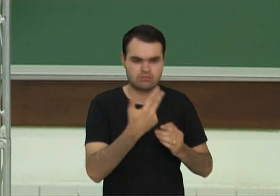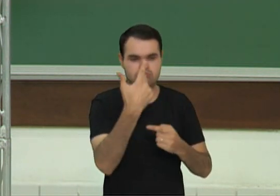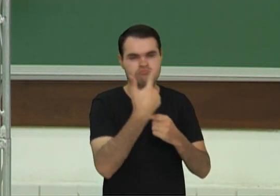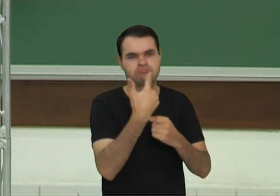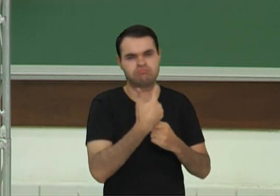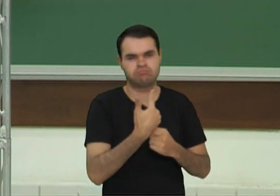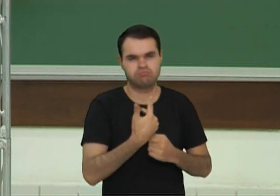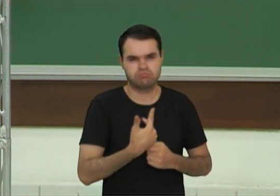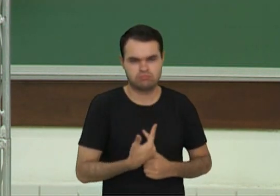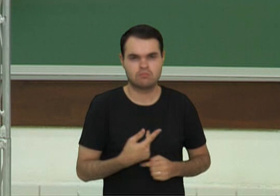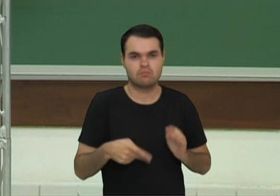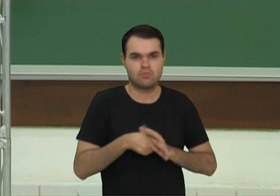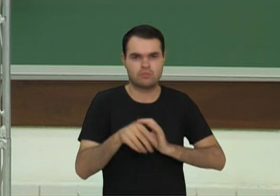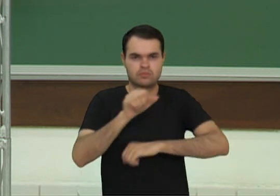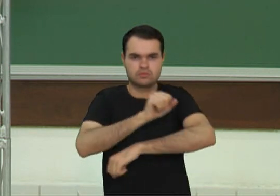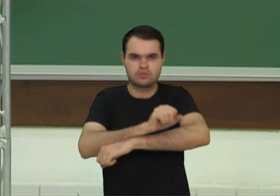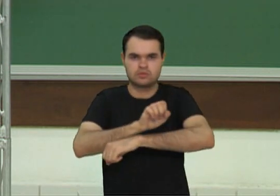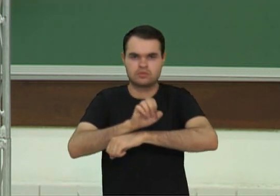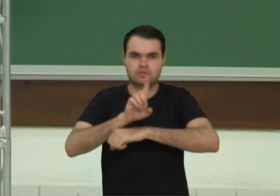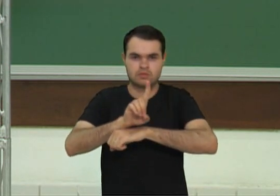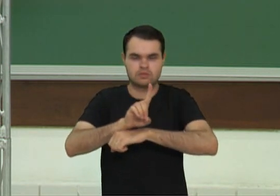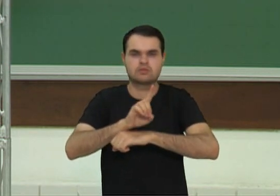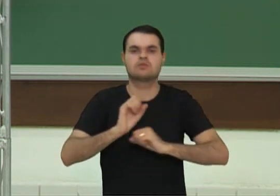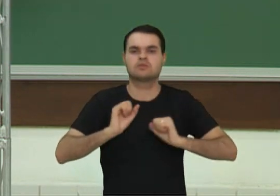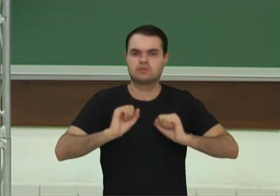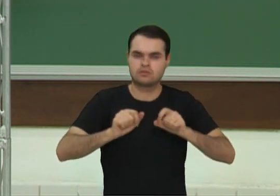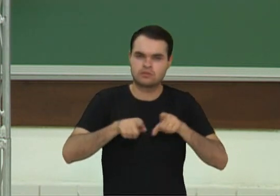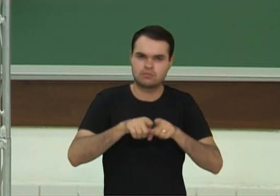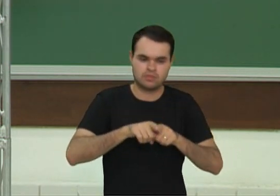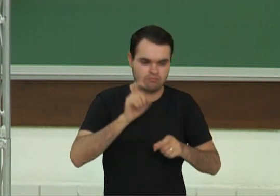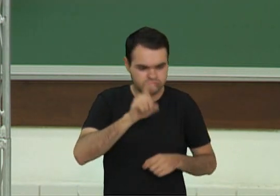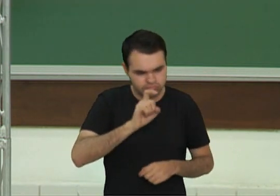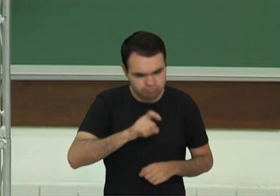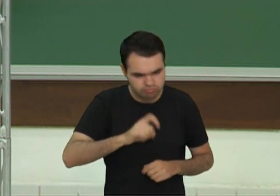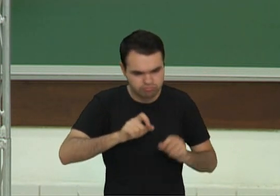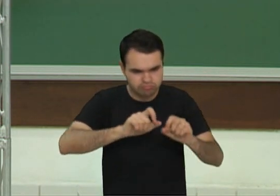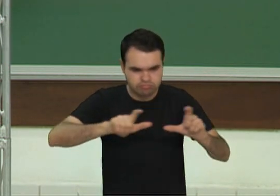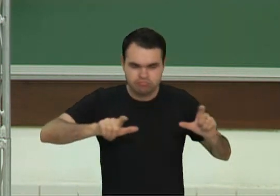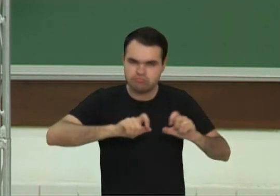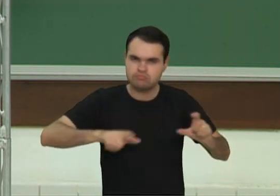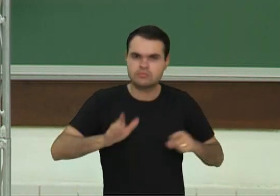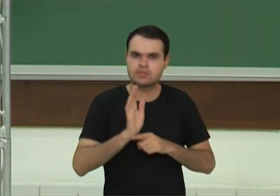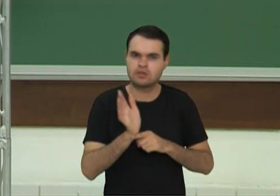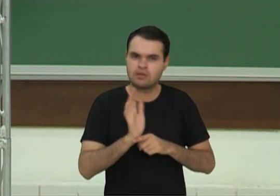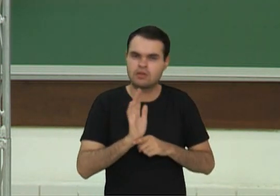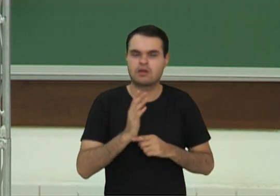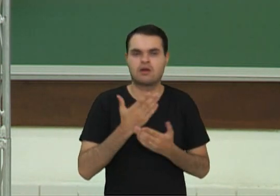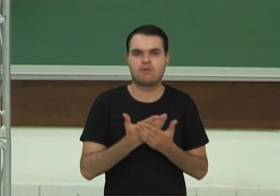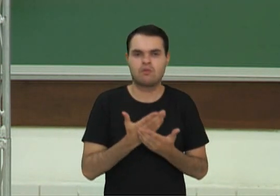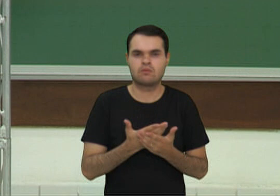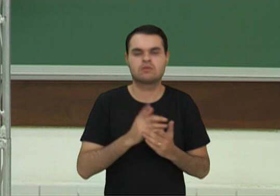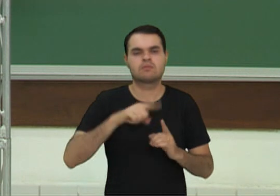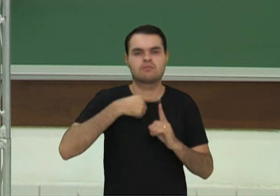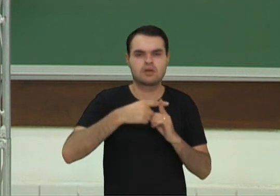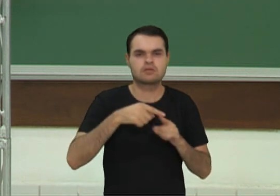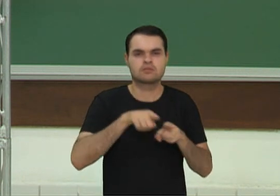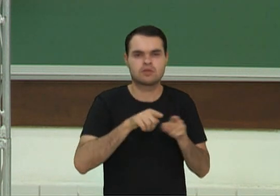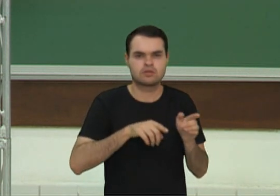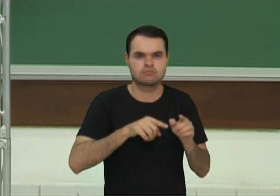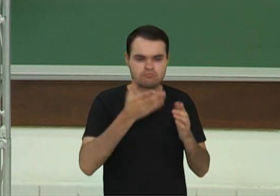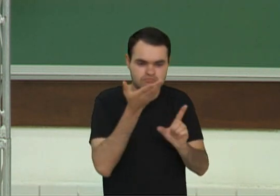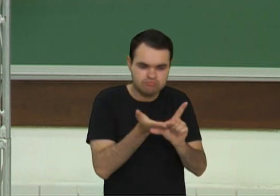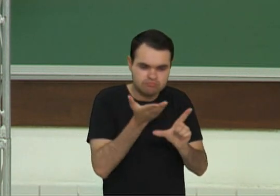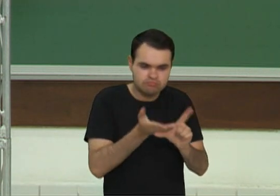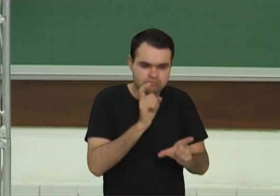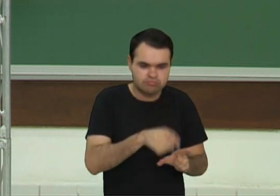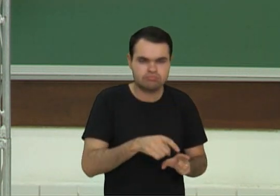pela Secretaria de Estado da Educação, você tem acesso às aulas que estão sendo transmitidas ao vivo, bem como acesso ao Google Classroom, e tudo